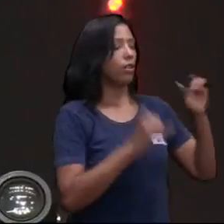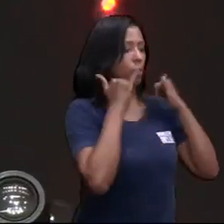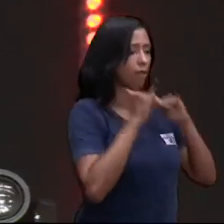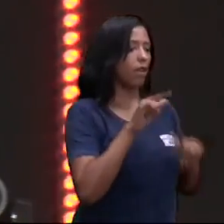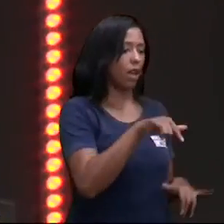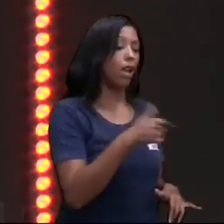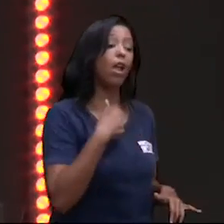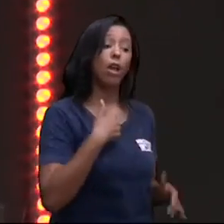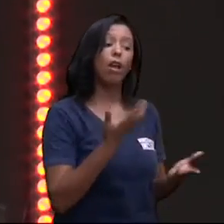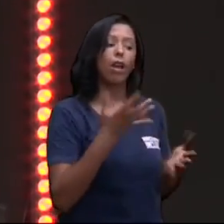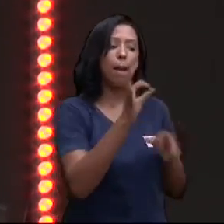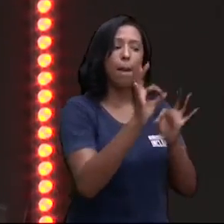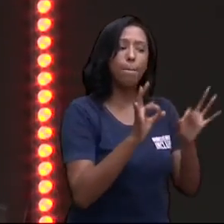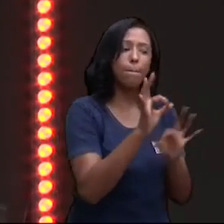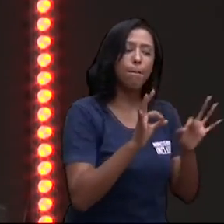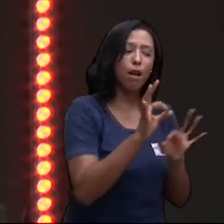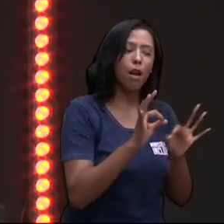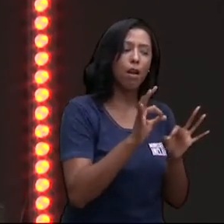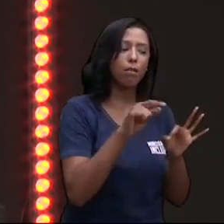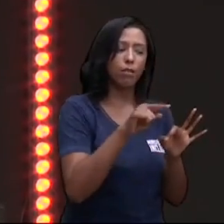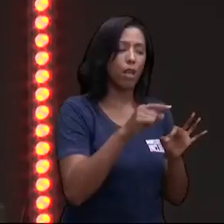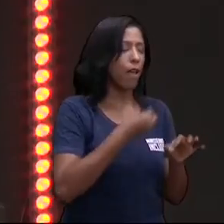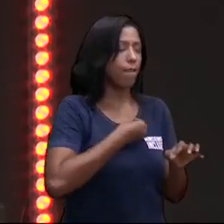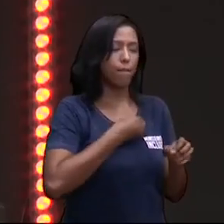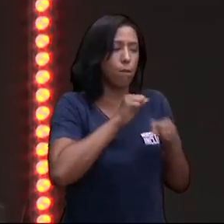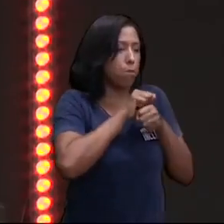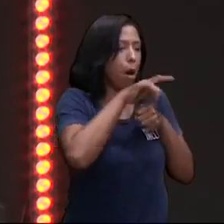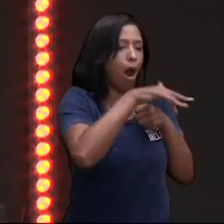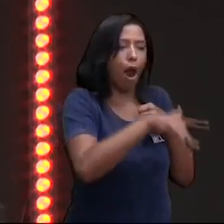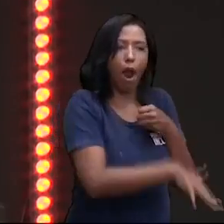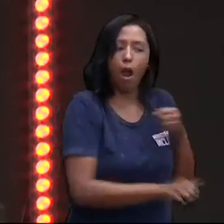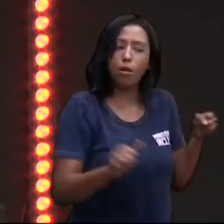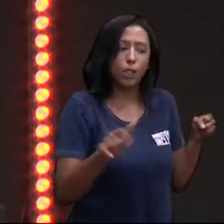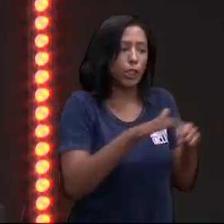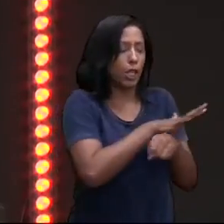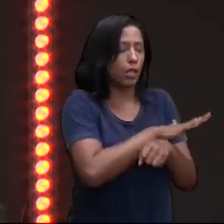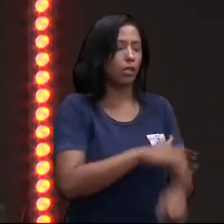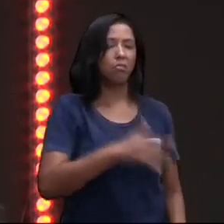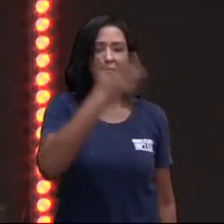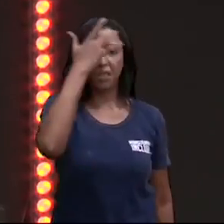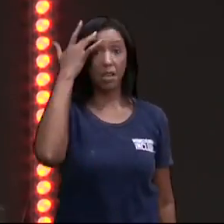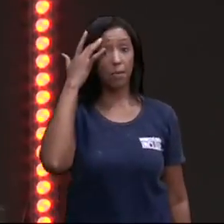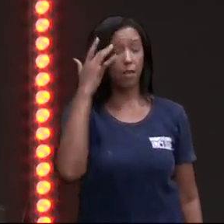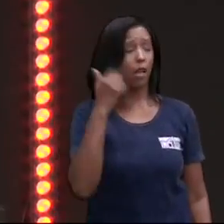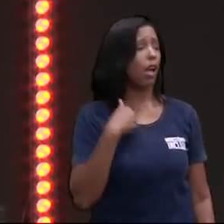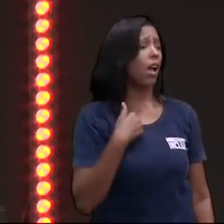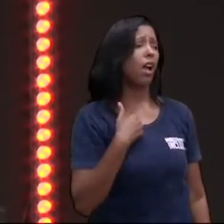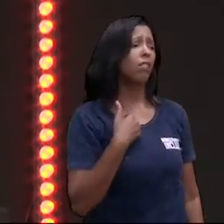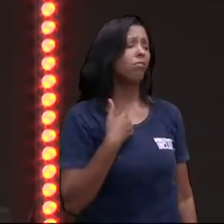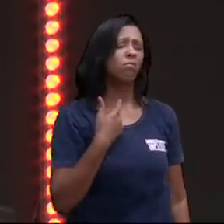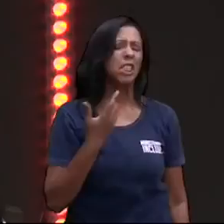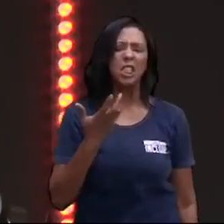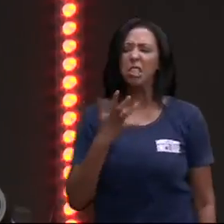plano que eu tenho é de abundância é mas algumas pessoas dizem assim não vou por outro lado não E